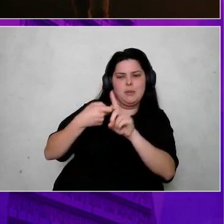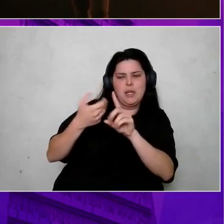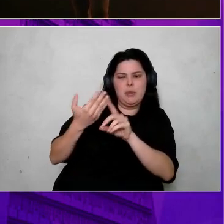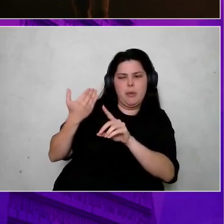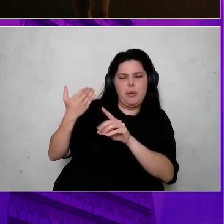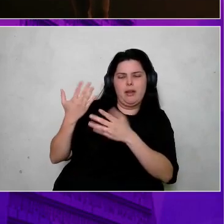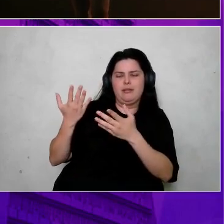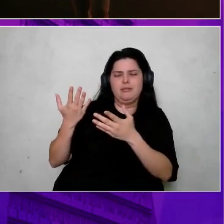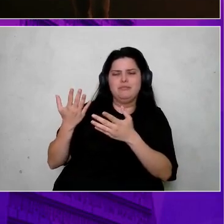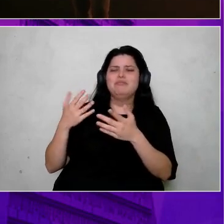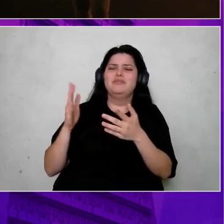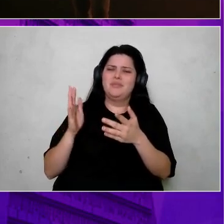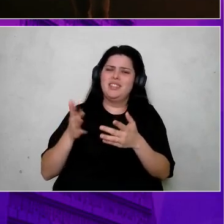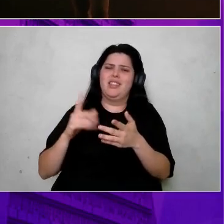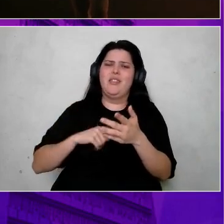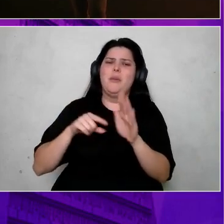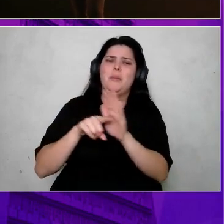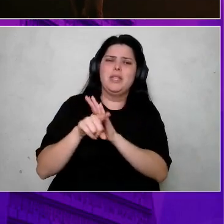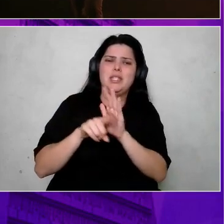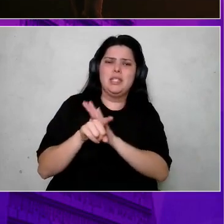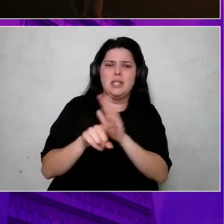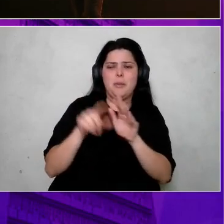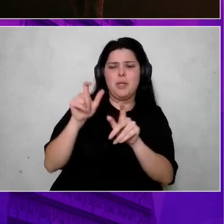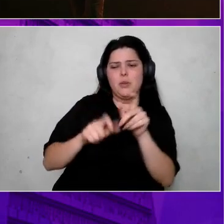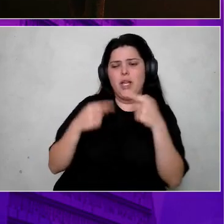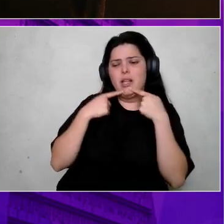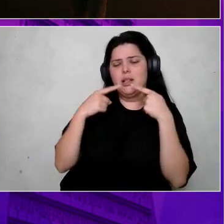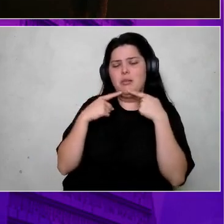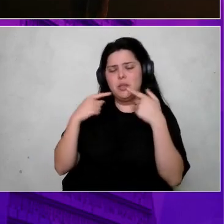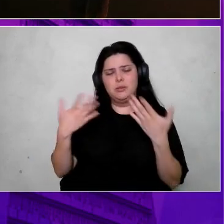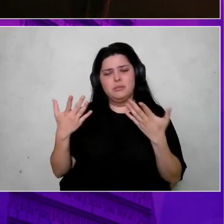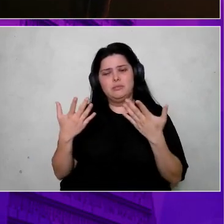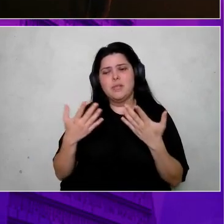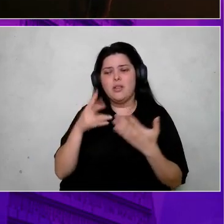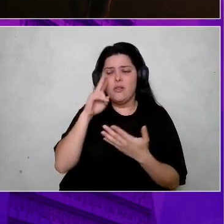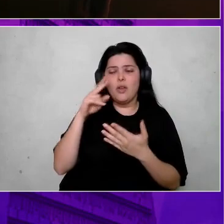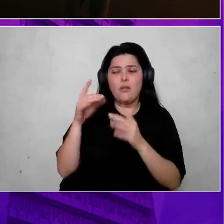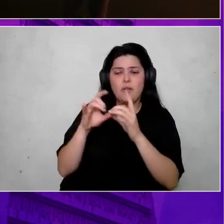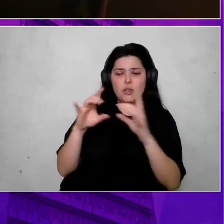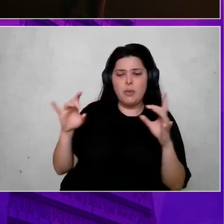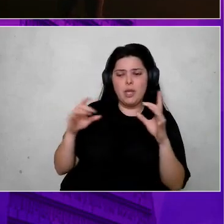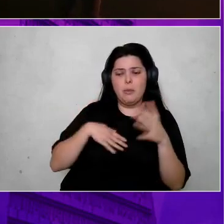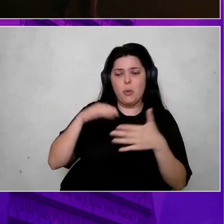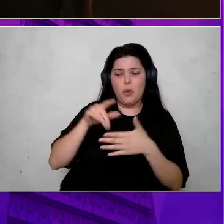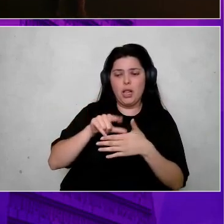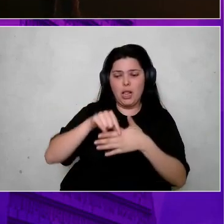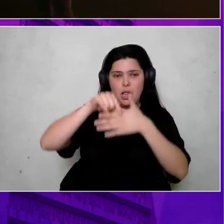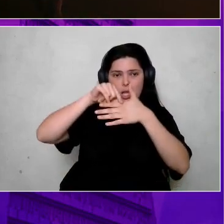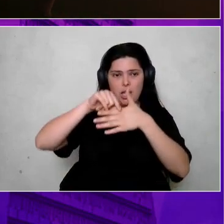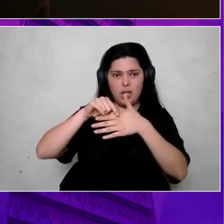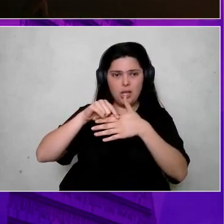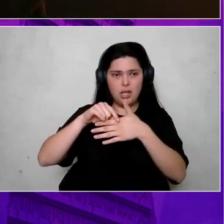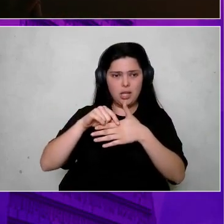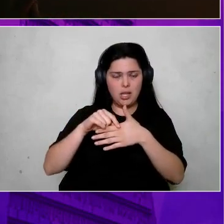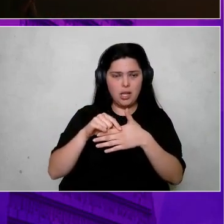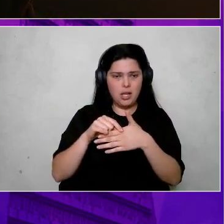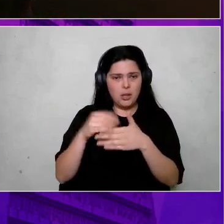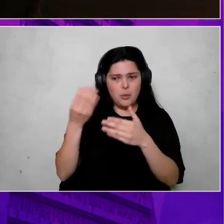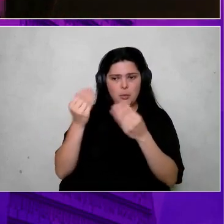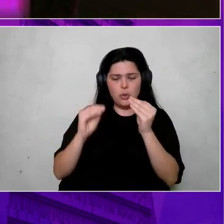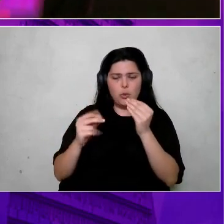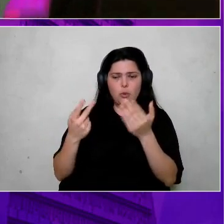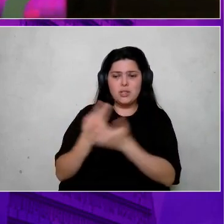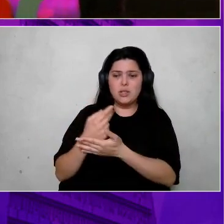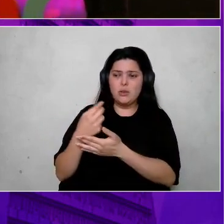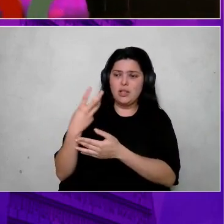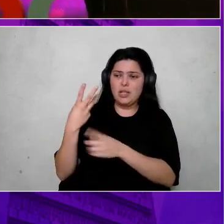muita pesquisa das pessoas reclamando, poxa, mas quando eu vou ver o feedback do meu líder, ele simplesmente colocou o que aconteceu nos 3 meses